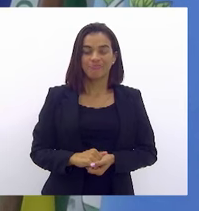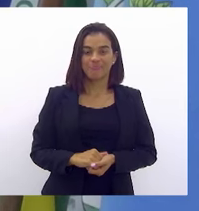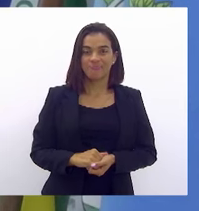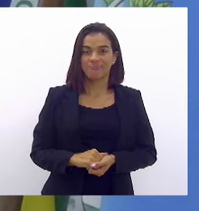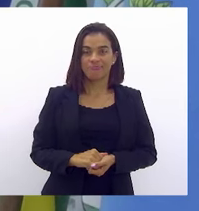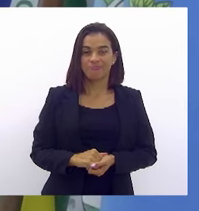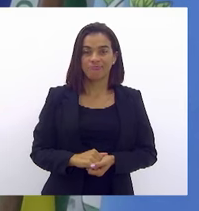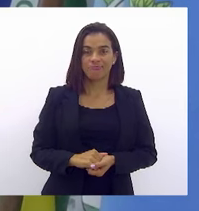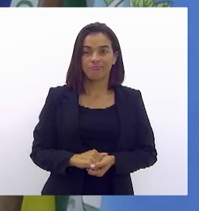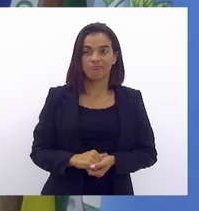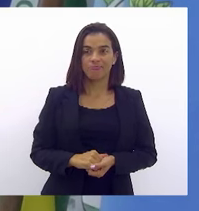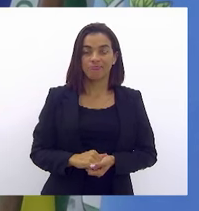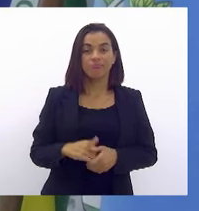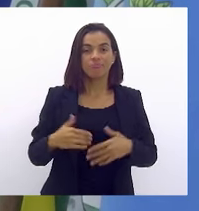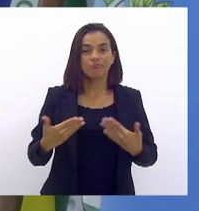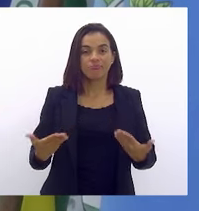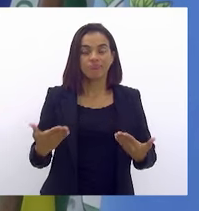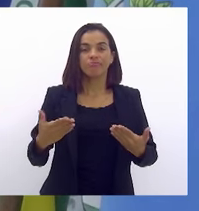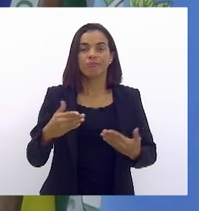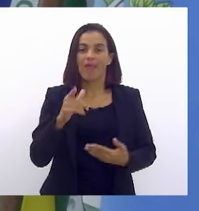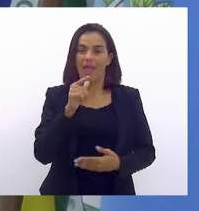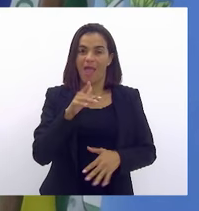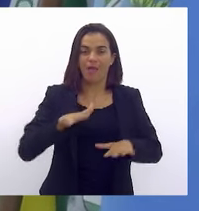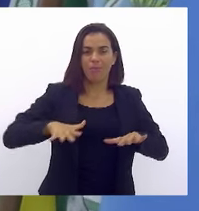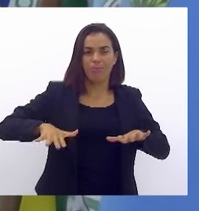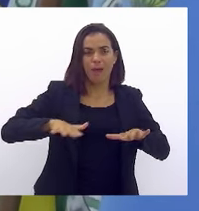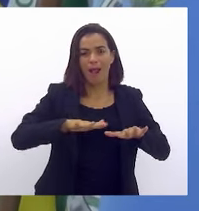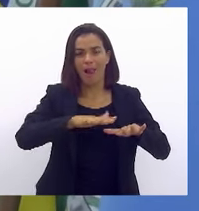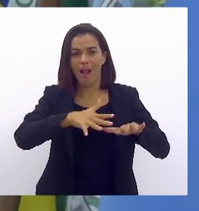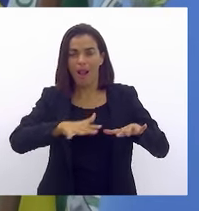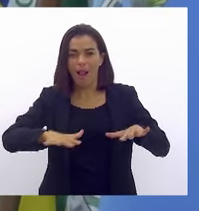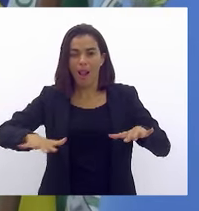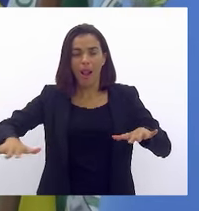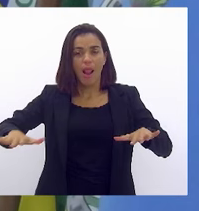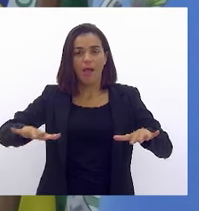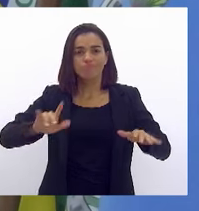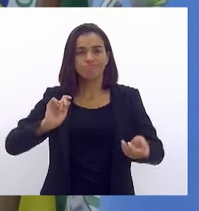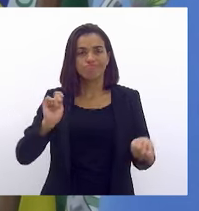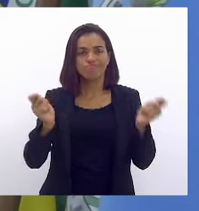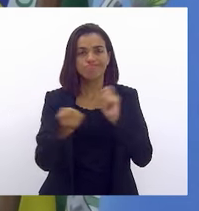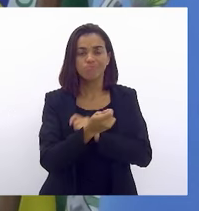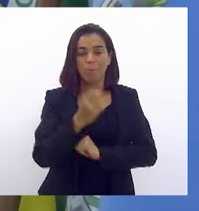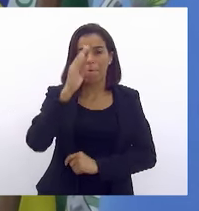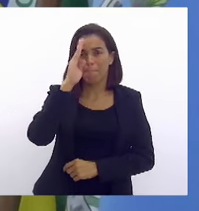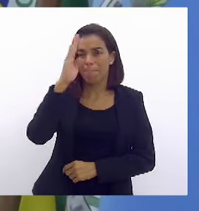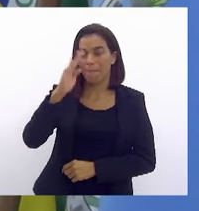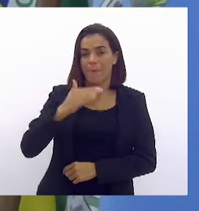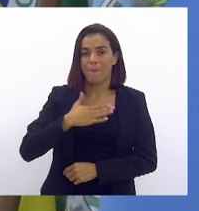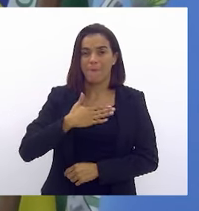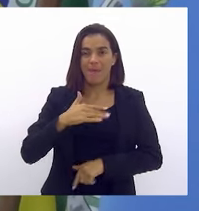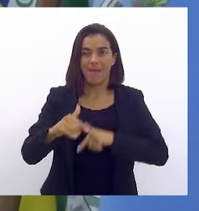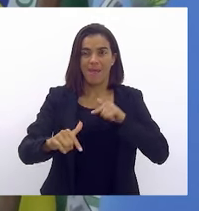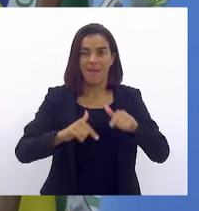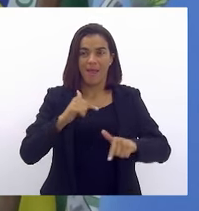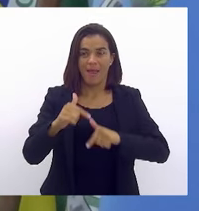E então, essa questão das águas se tornou uma coisa primordial para mim, para o meu trabalho. Não só das águas, né, não só de gestão hídrica, como também de